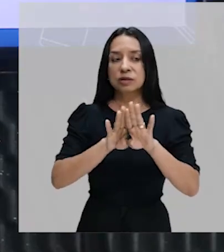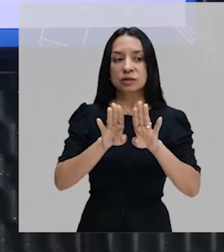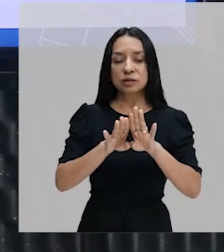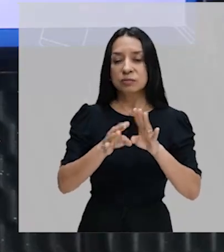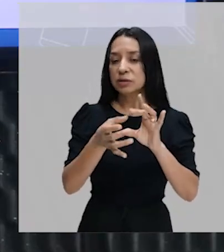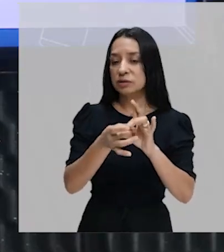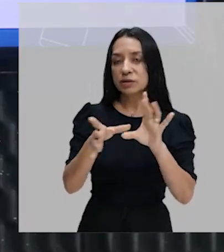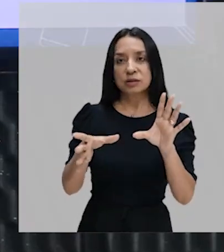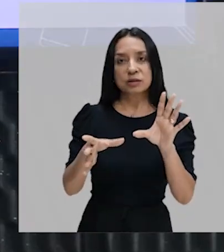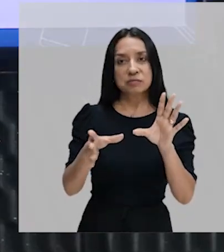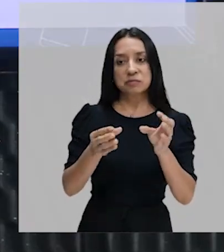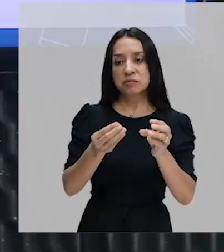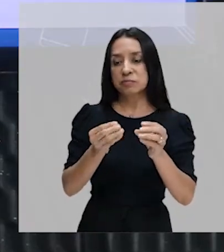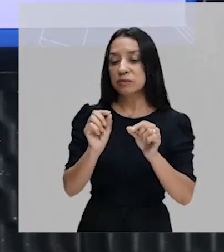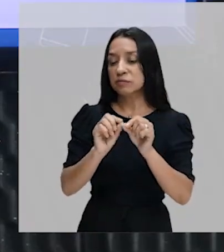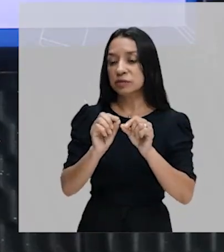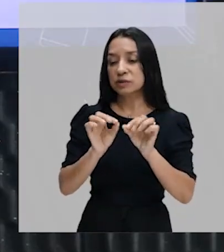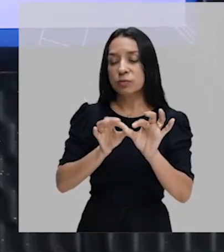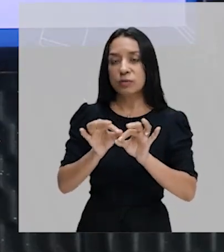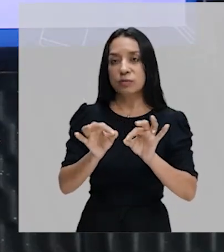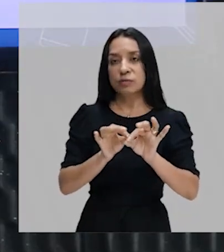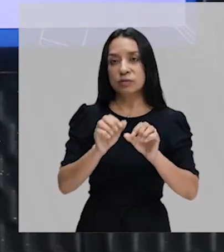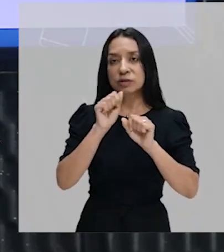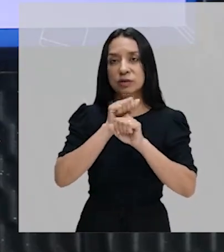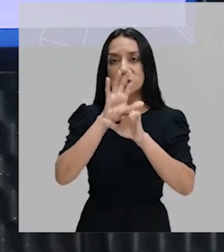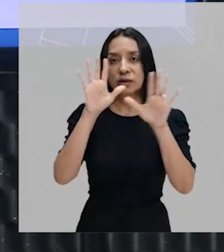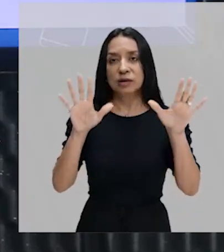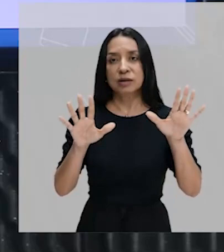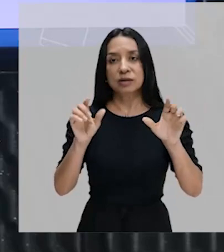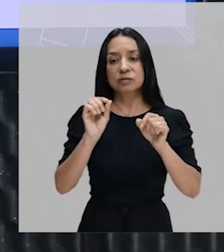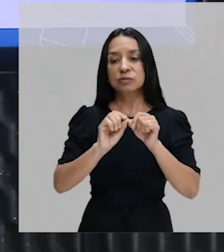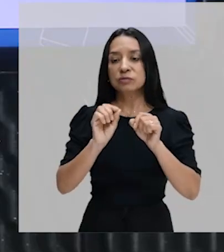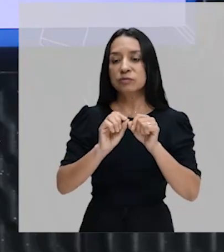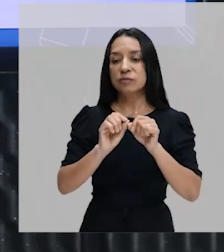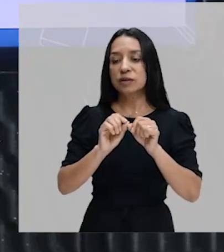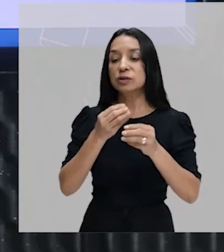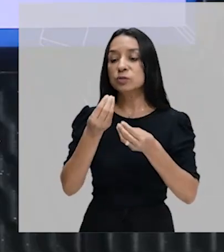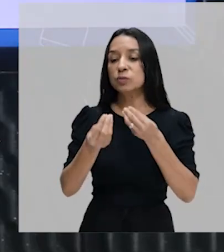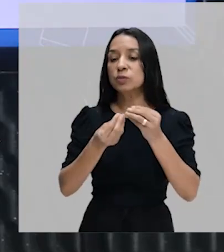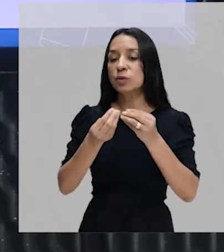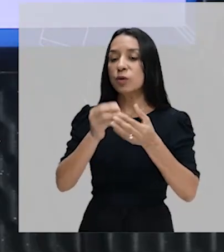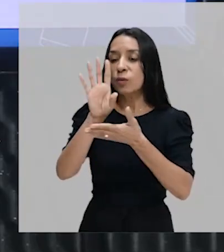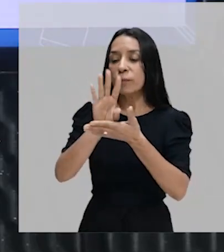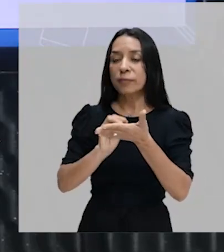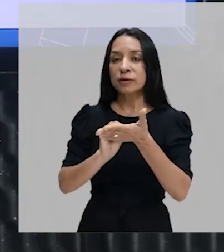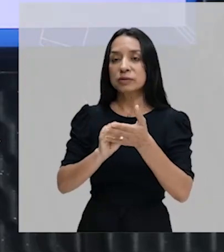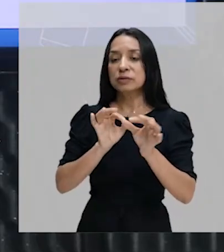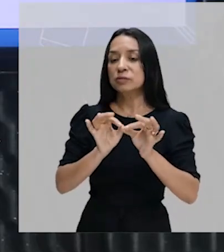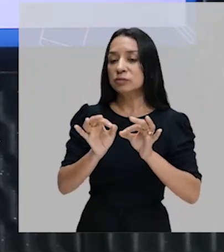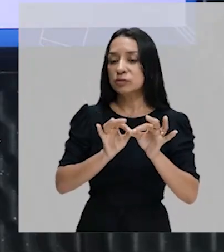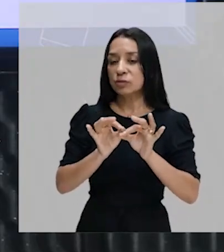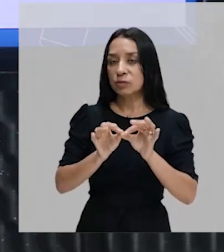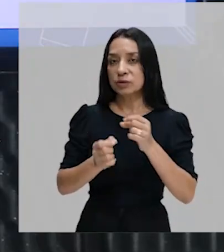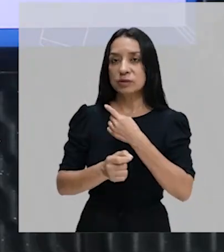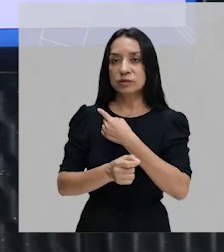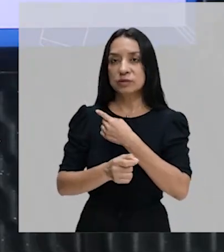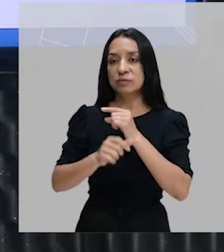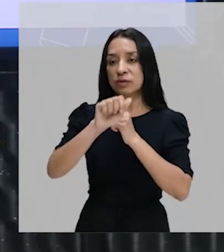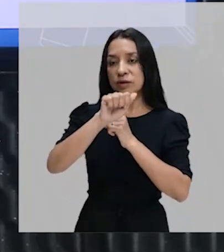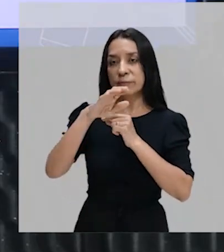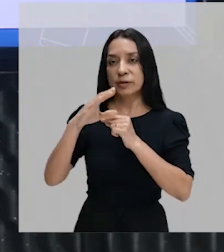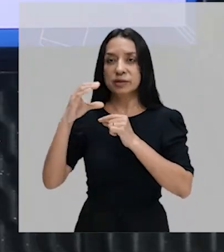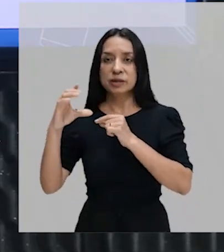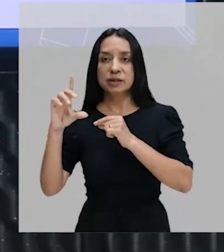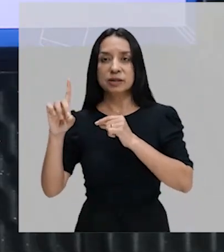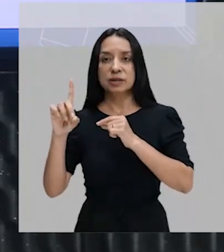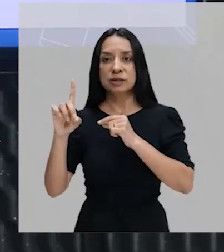para você colocar uma ordem. Claro que quando você coloca aqui, né, com um padrão de ordem, que no meu caso foi alfabético, né,